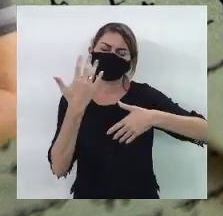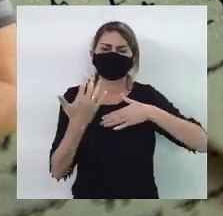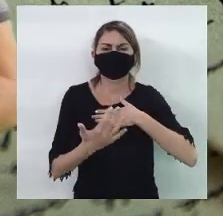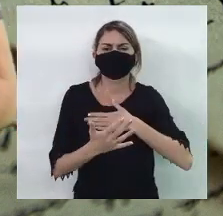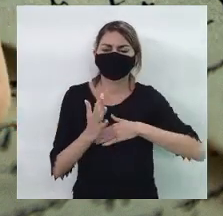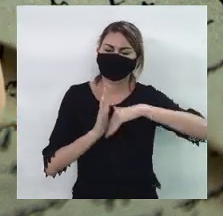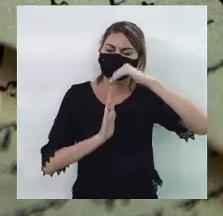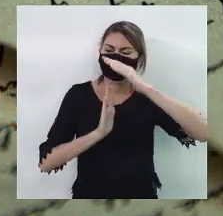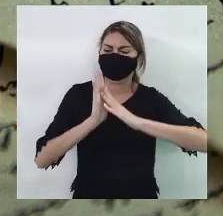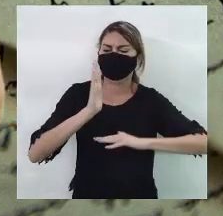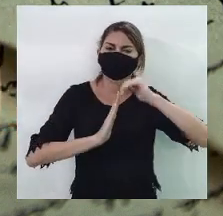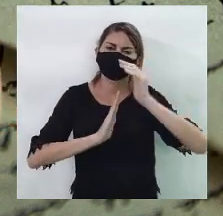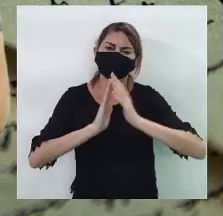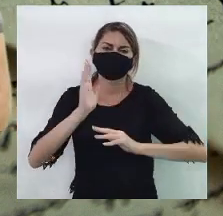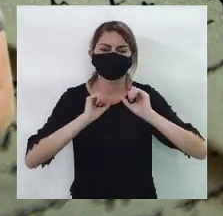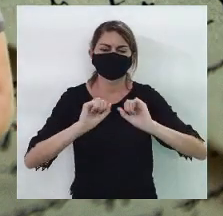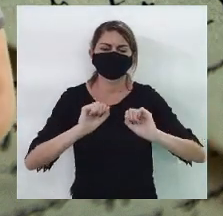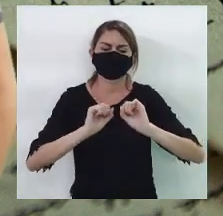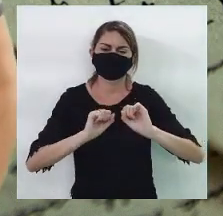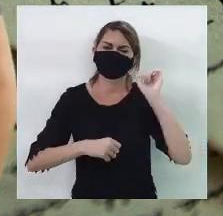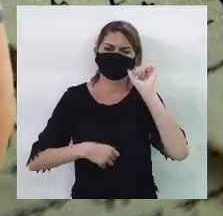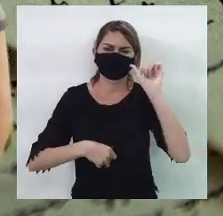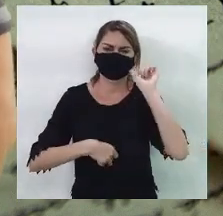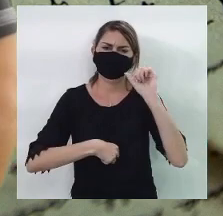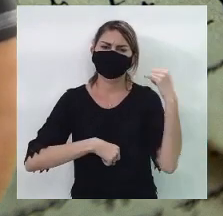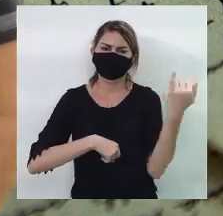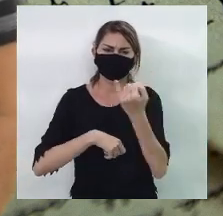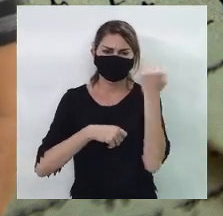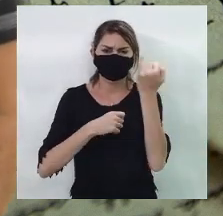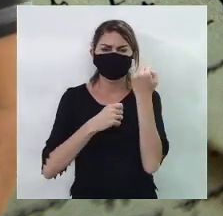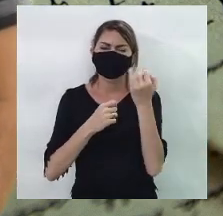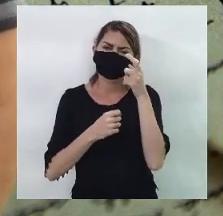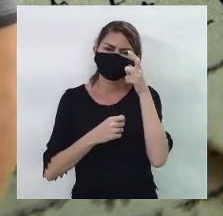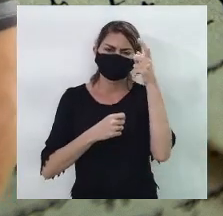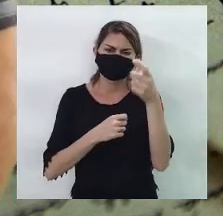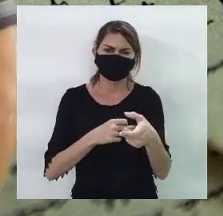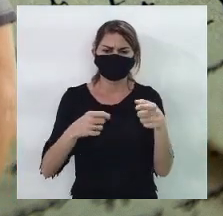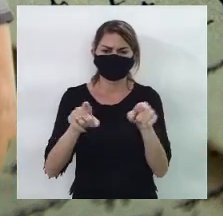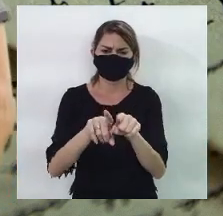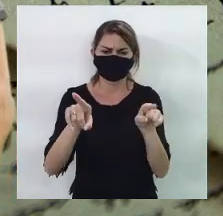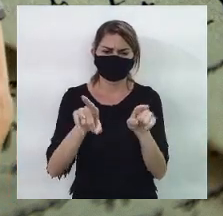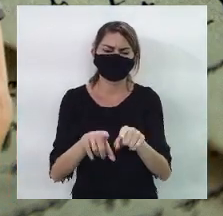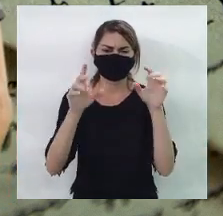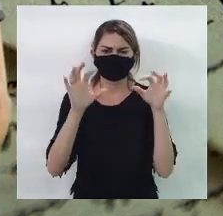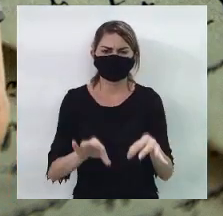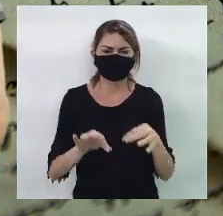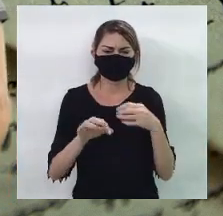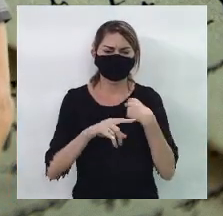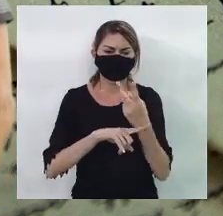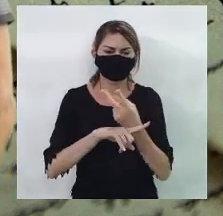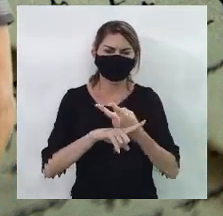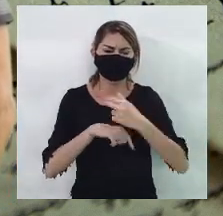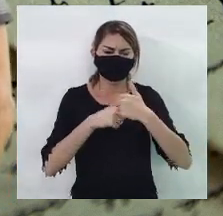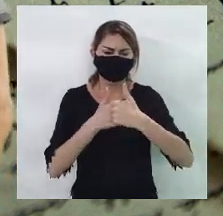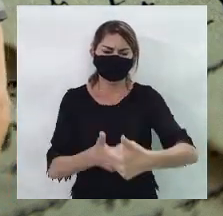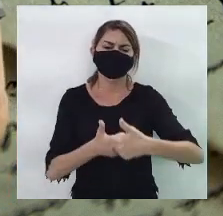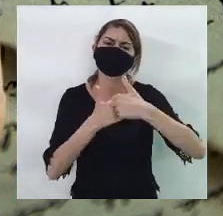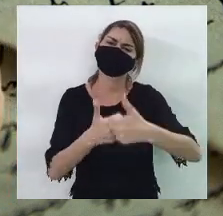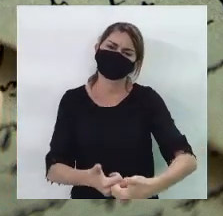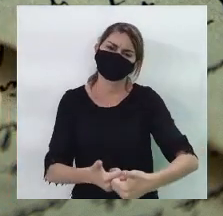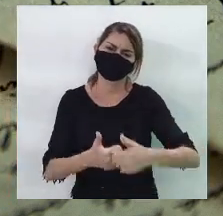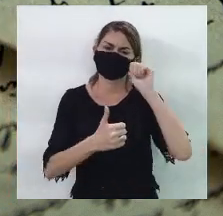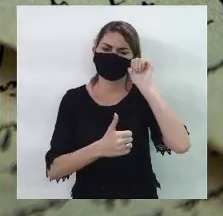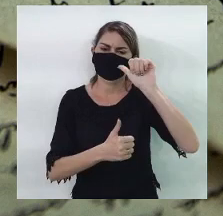de pintar, e esse poderio feminino ele é muito importante. Interessante também, justamente, essa busca, esse protagonismo